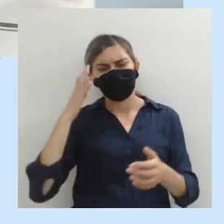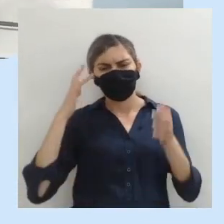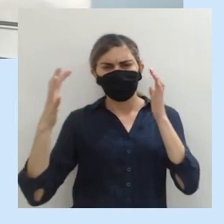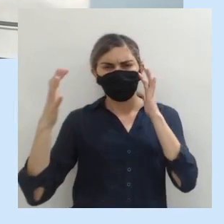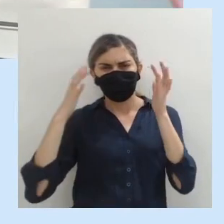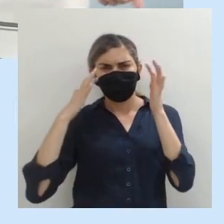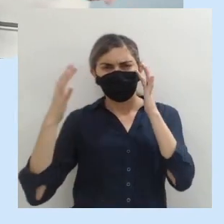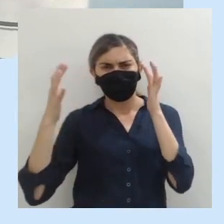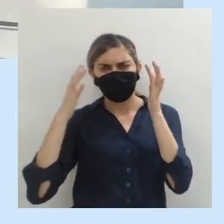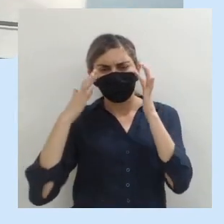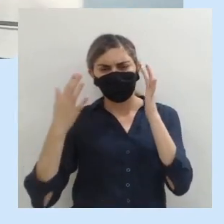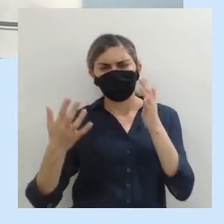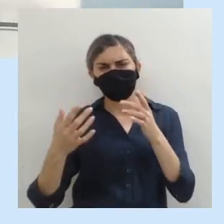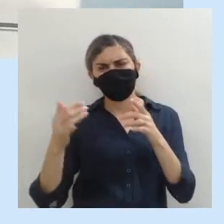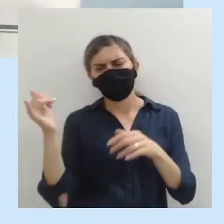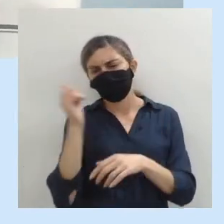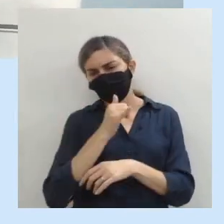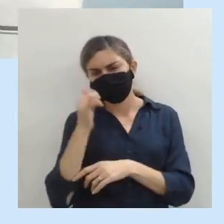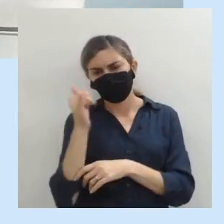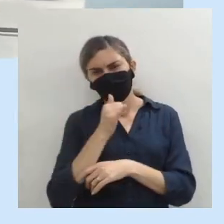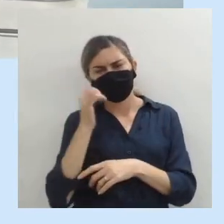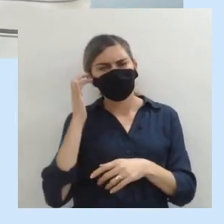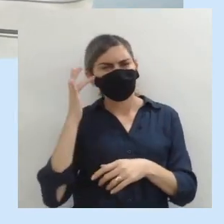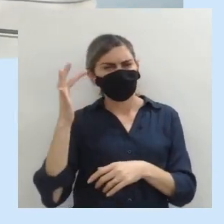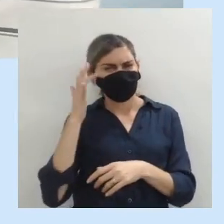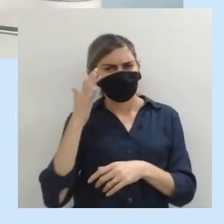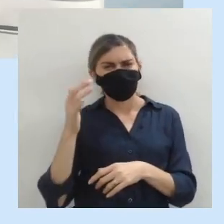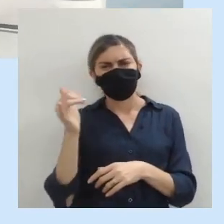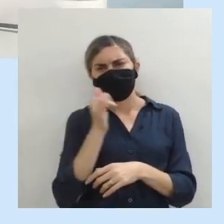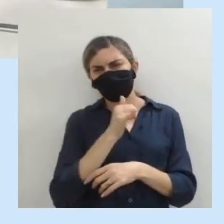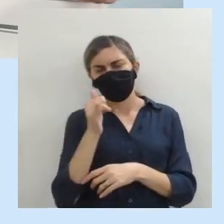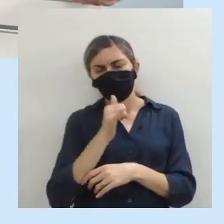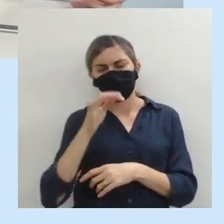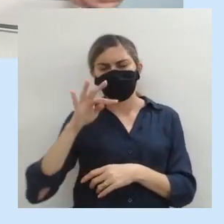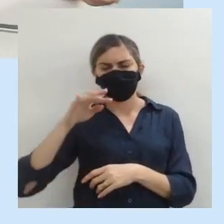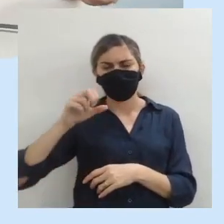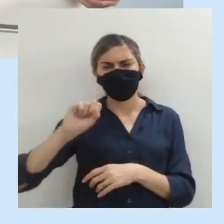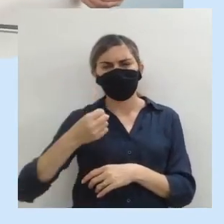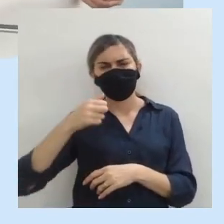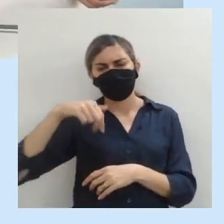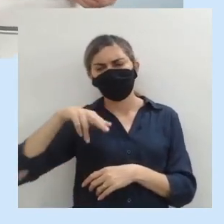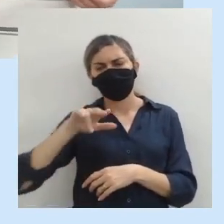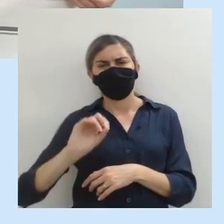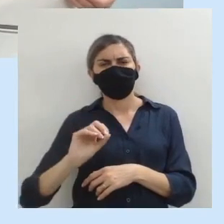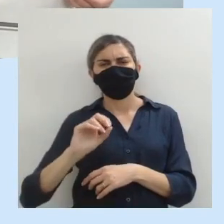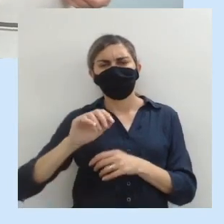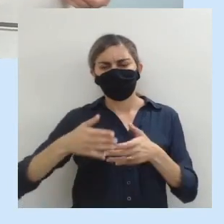teólogo e italiano, filósofo italiano. Tomás de Aquino nasceu em